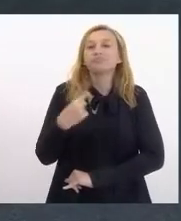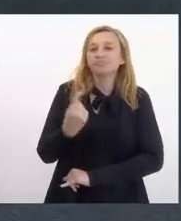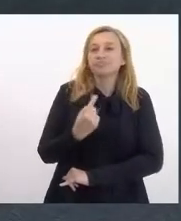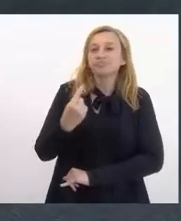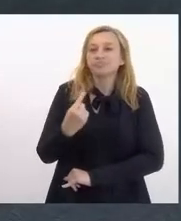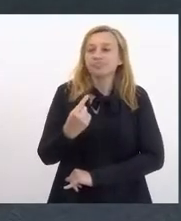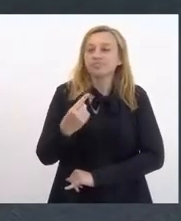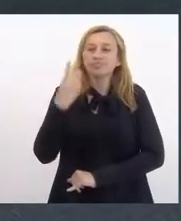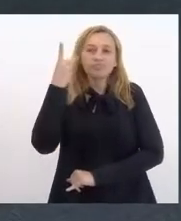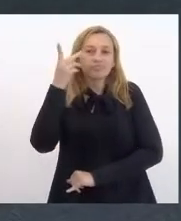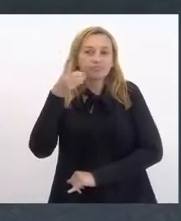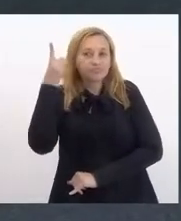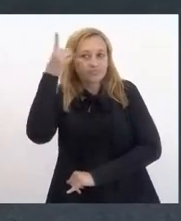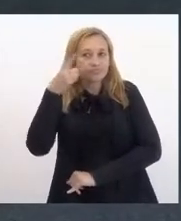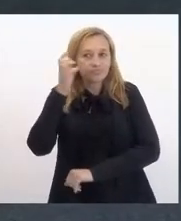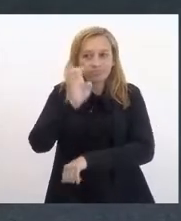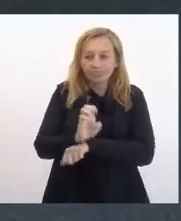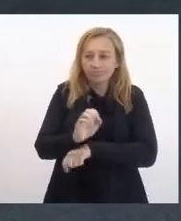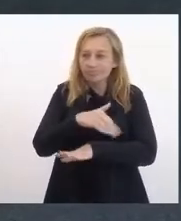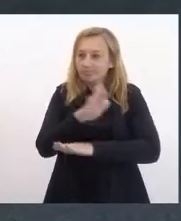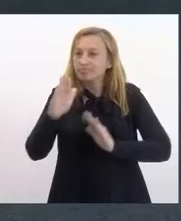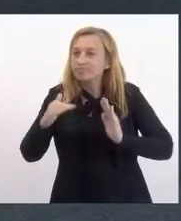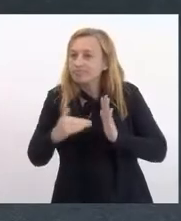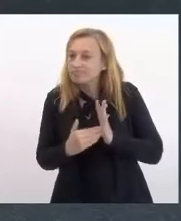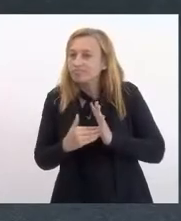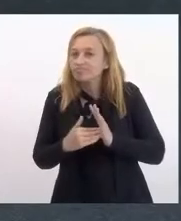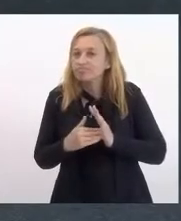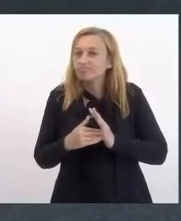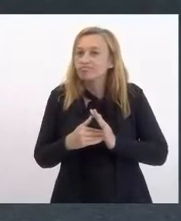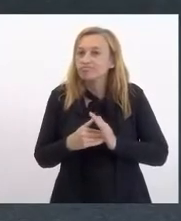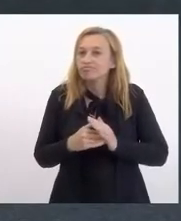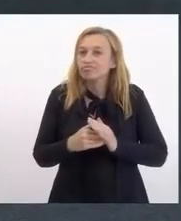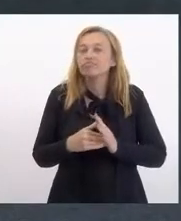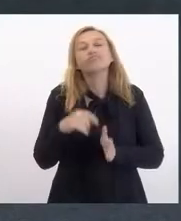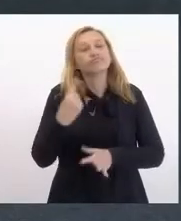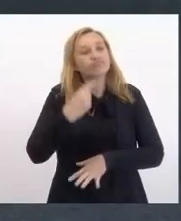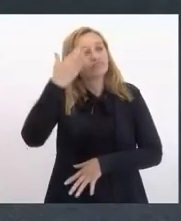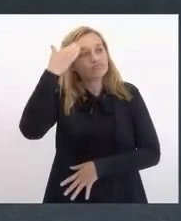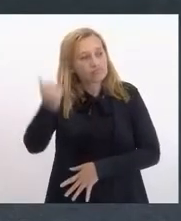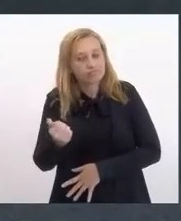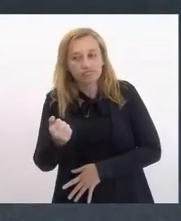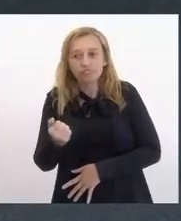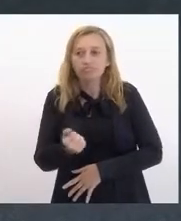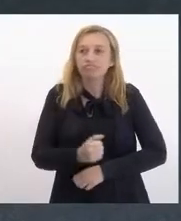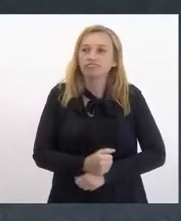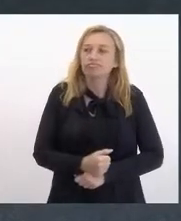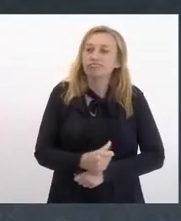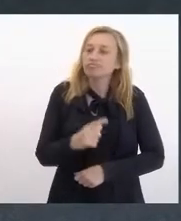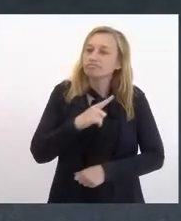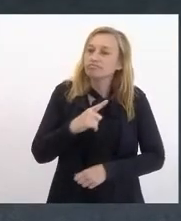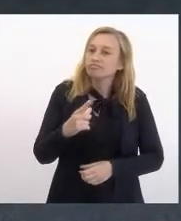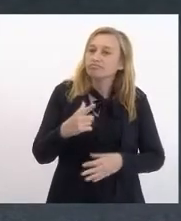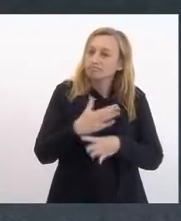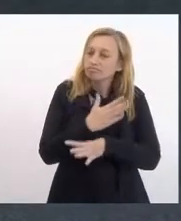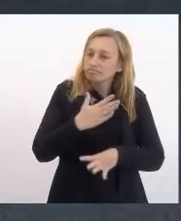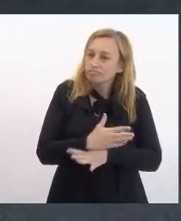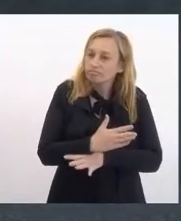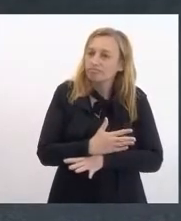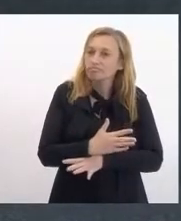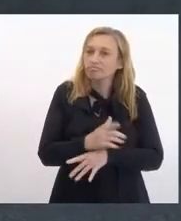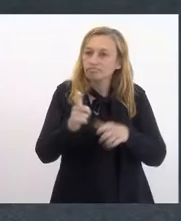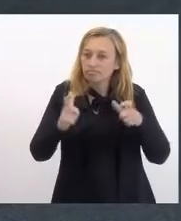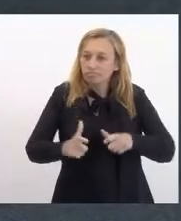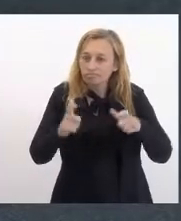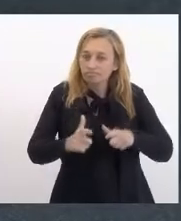aqui somos deputados do estado inteiro, e a gente sabe que colocando uma cidade, uma região